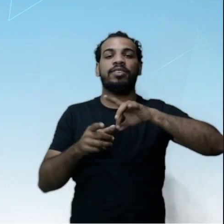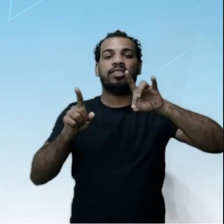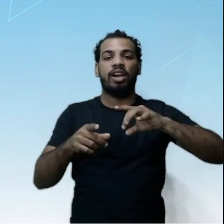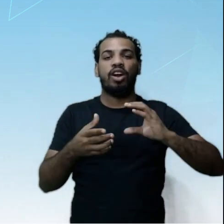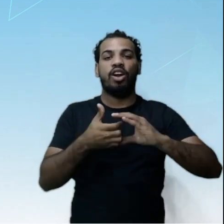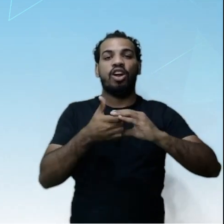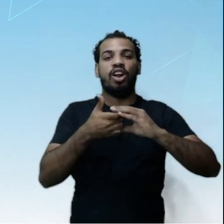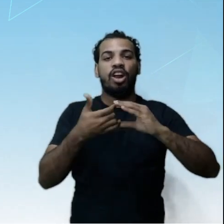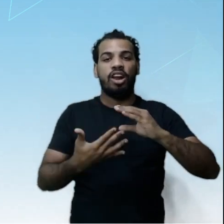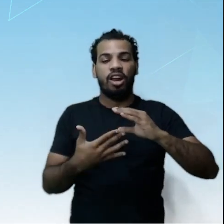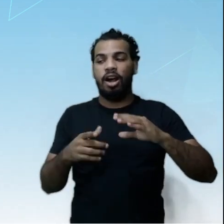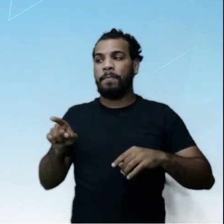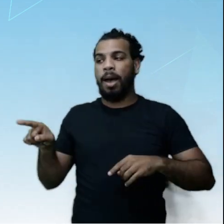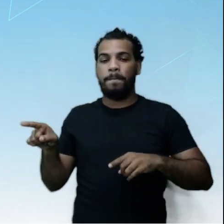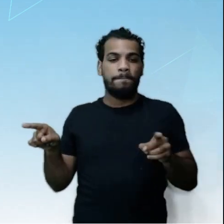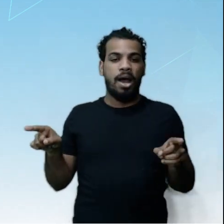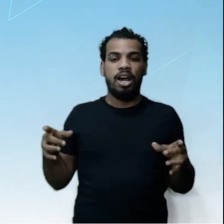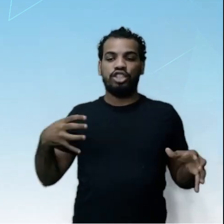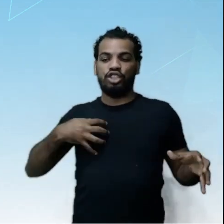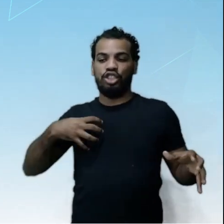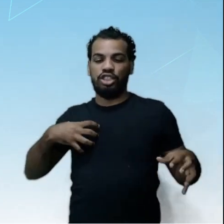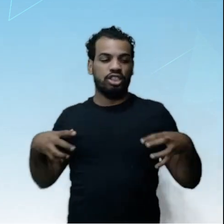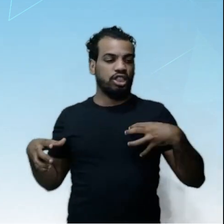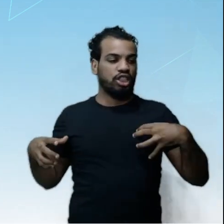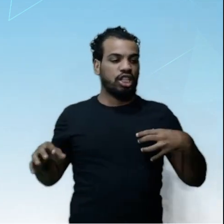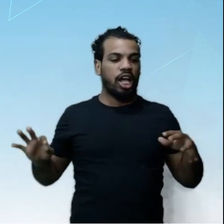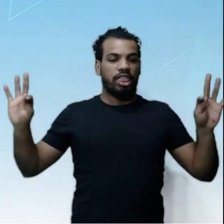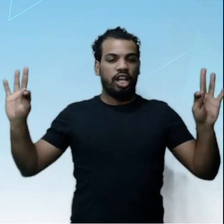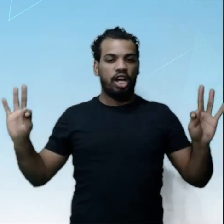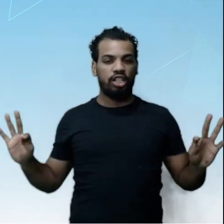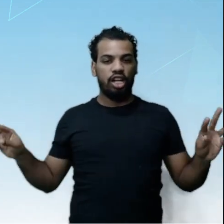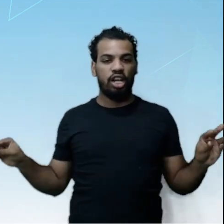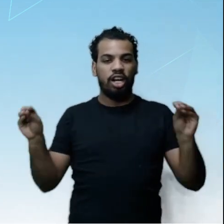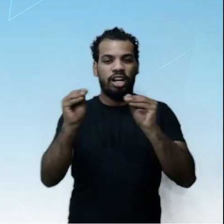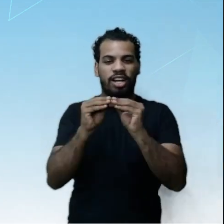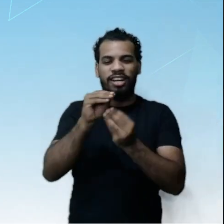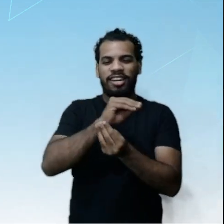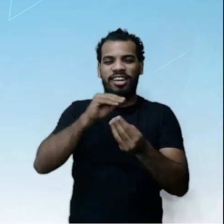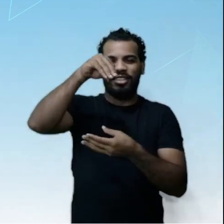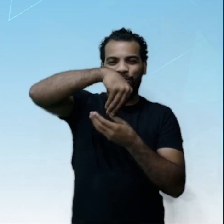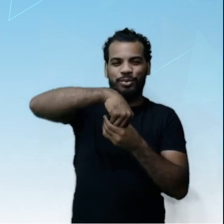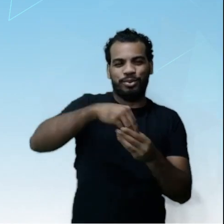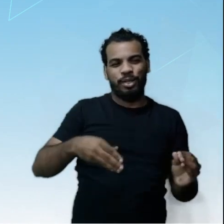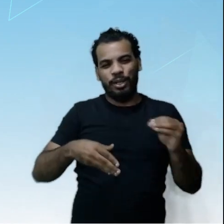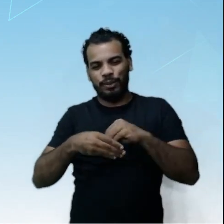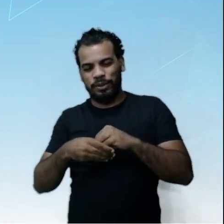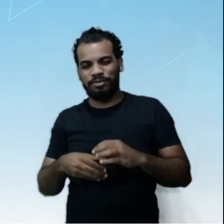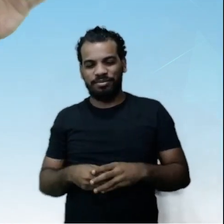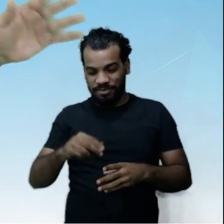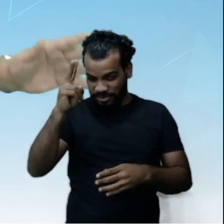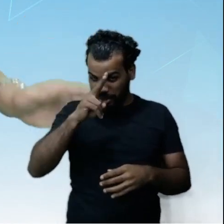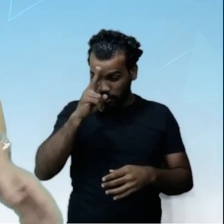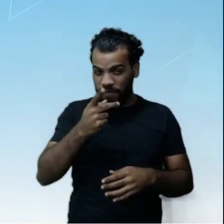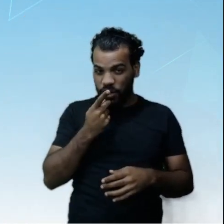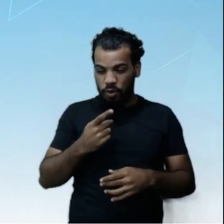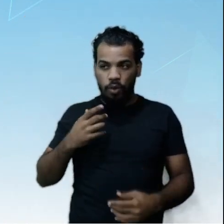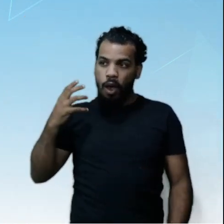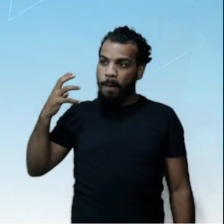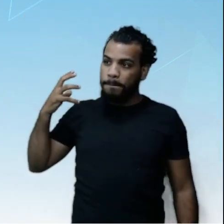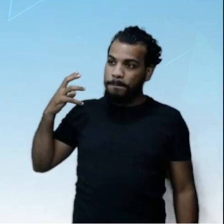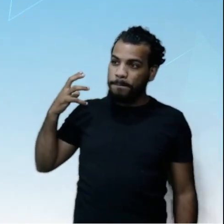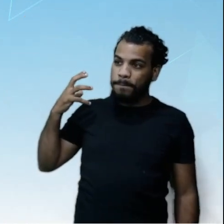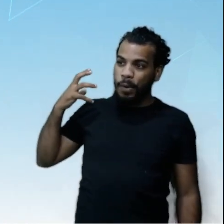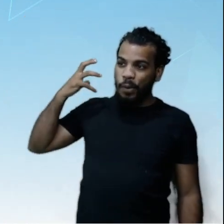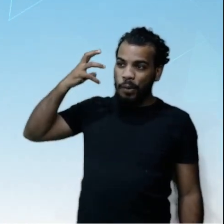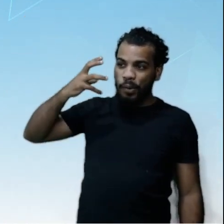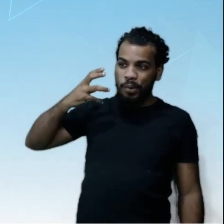de outro. Gênero com característica de outro. Está lembrado justamente quando a gente falou o quê? Uma música,